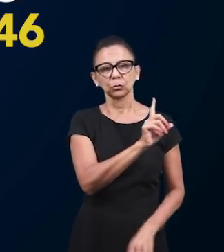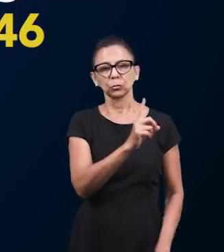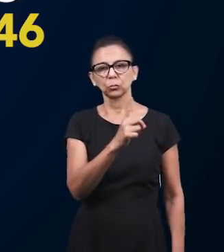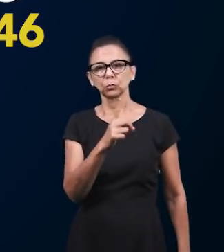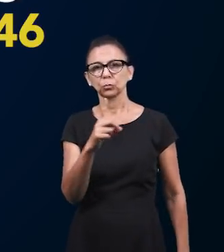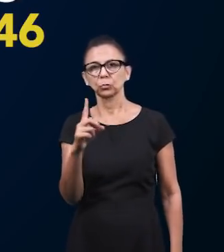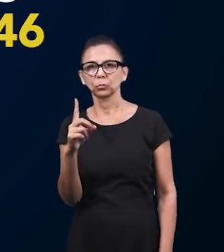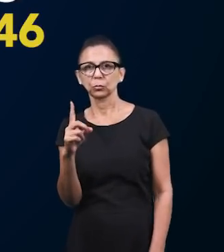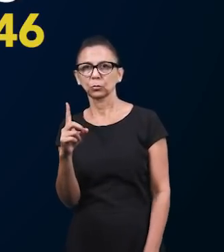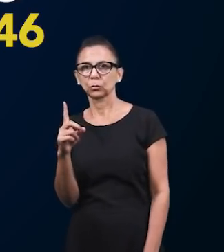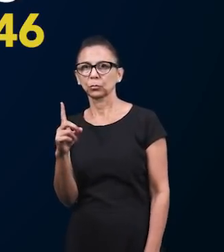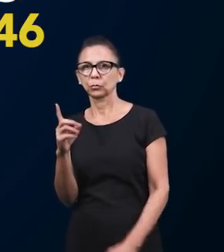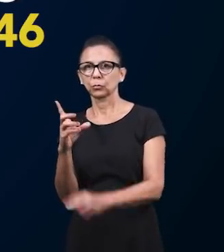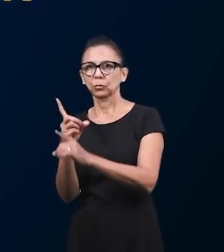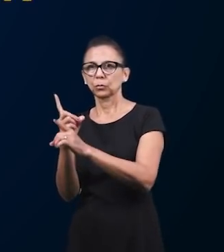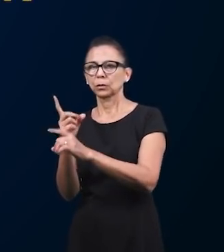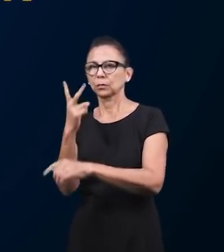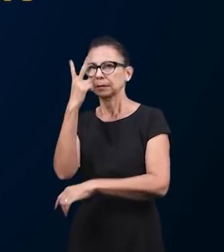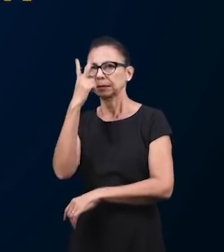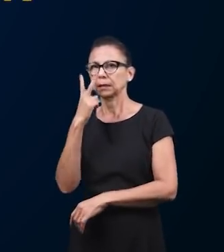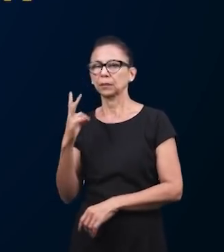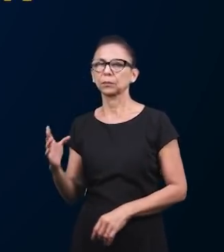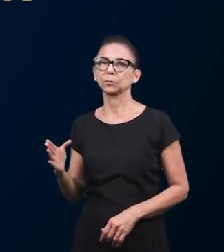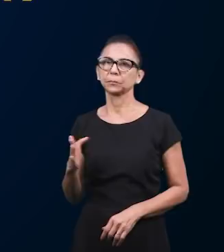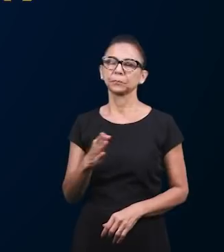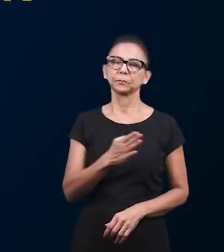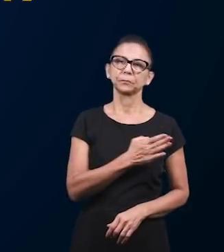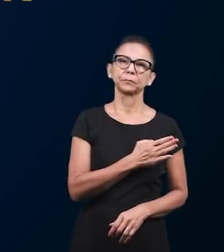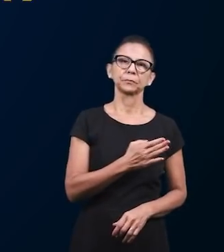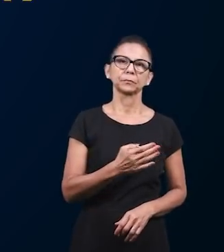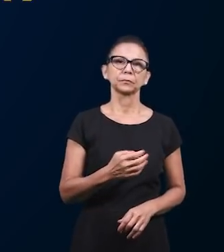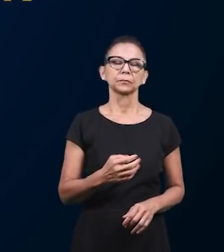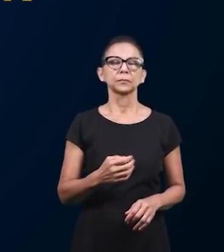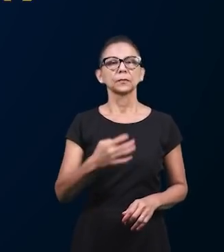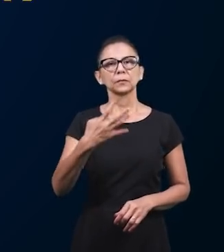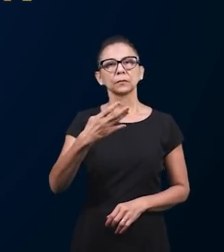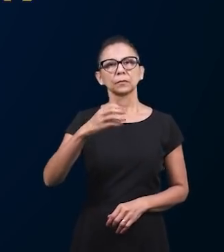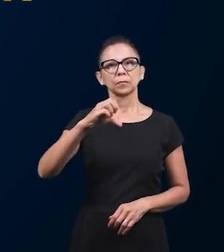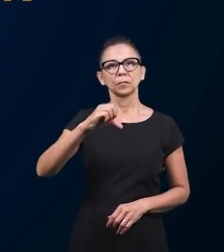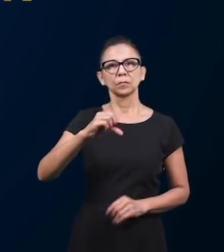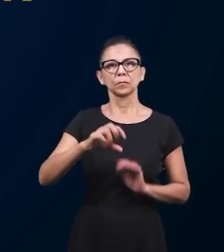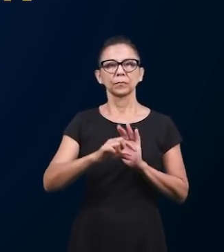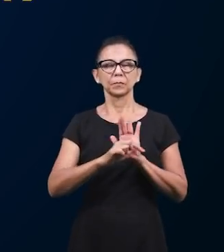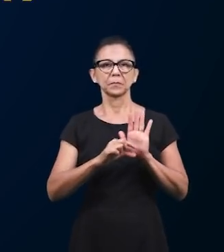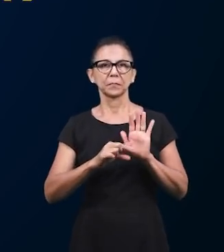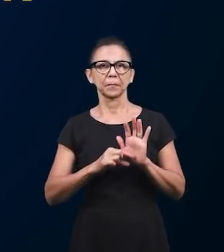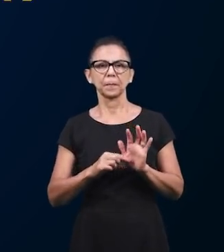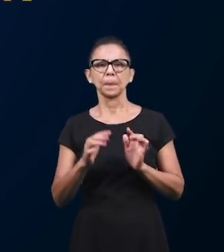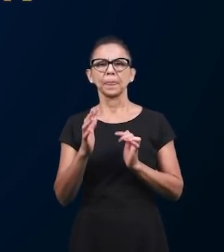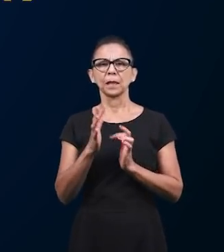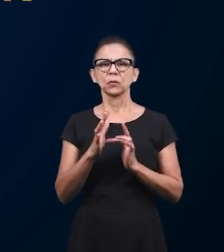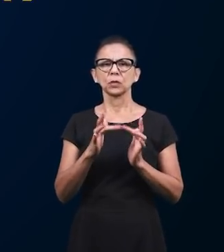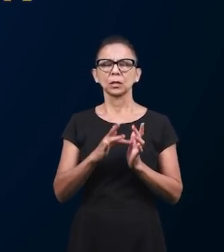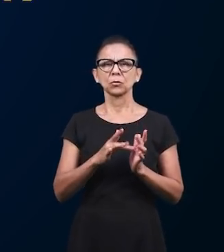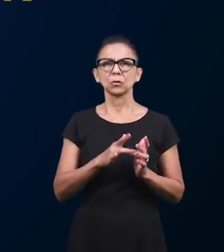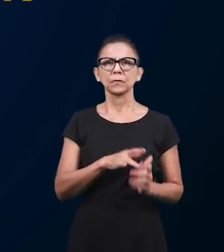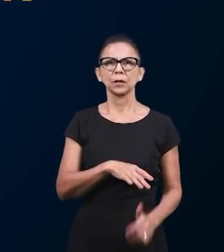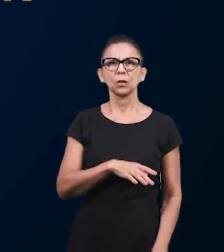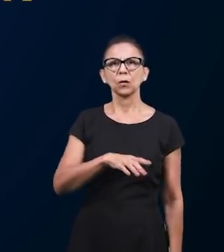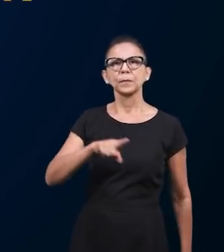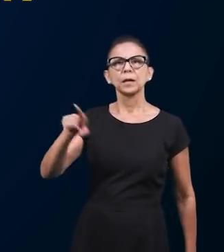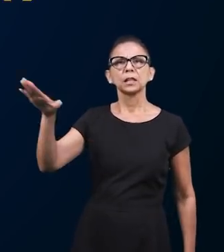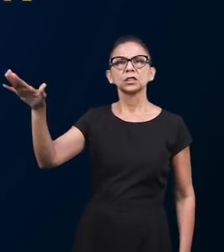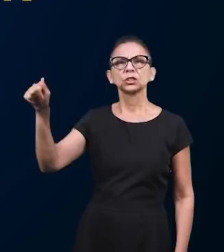se encontrava. 49. E Jesus, parando, disse que o chamassem,